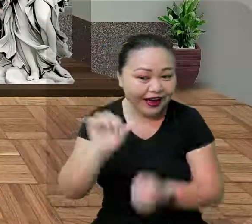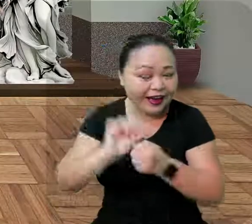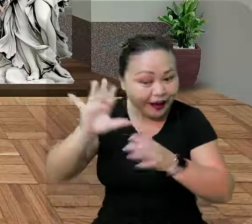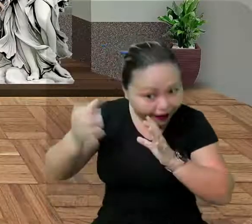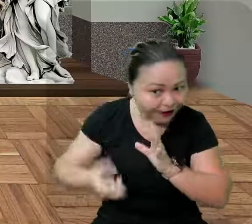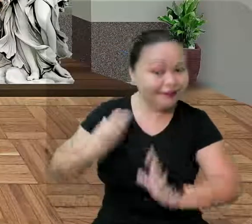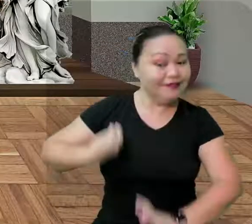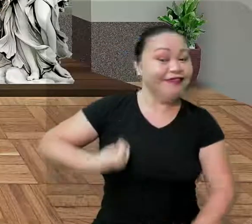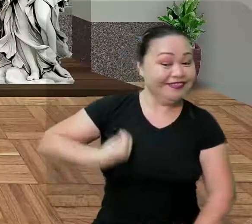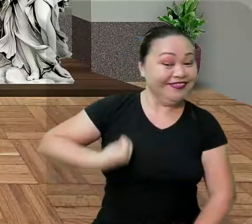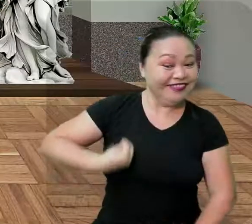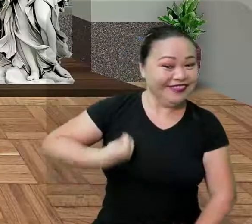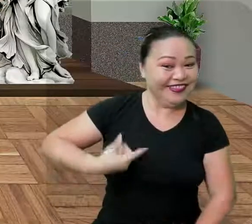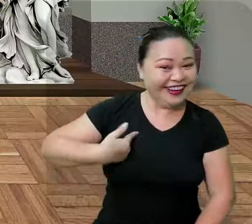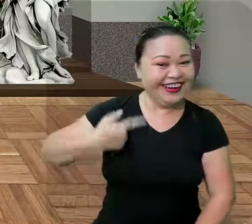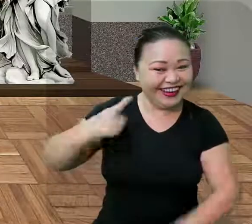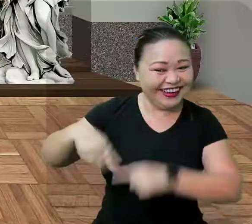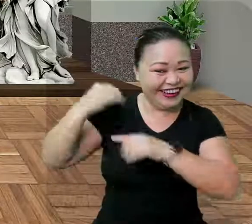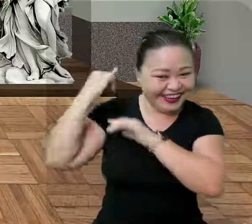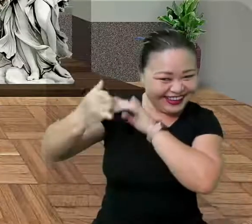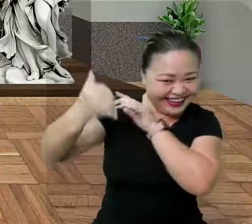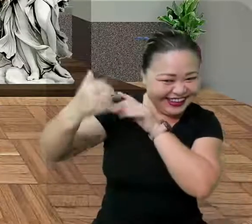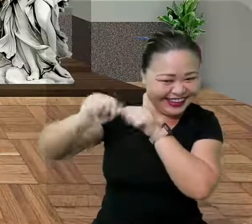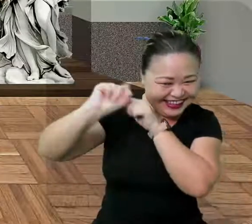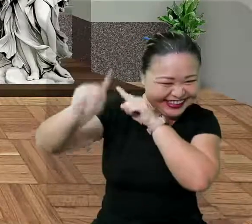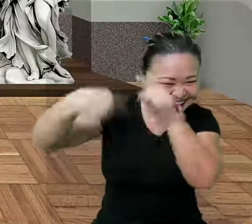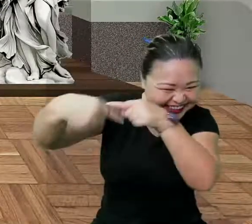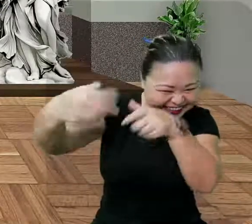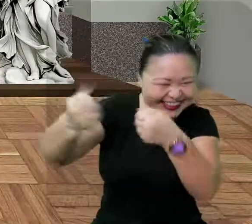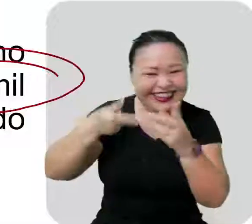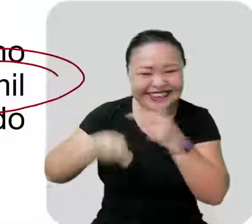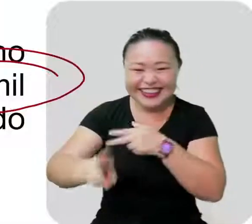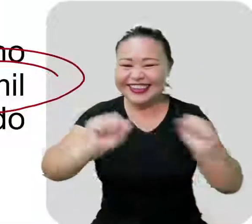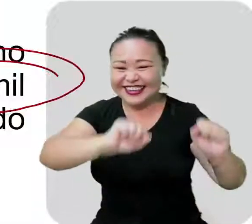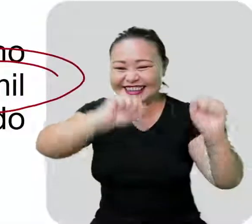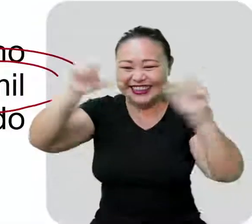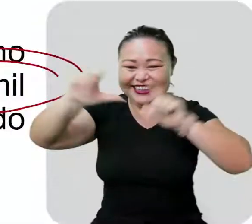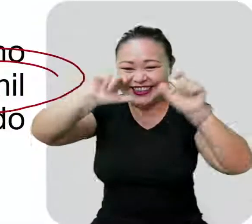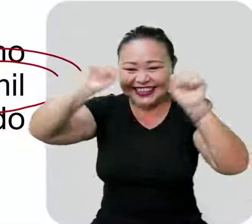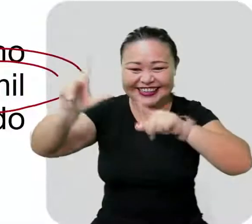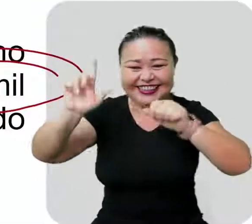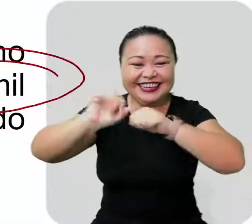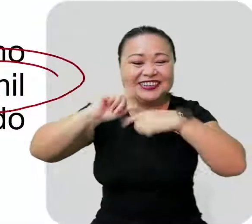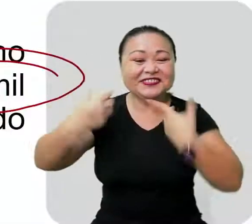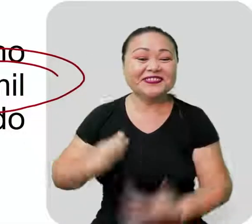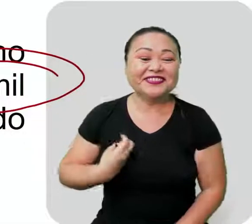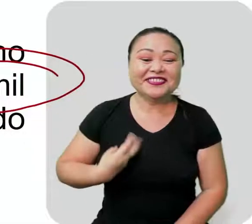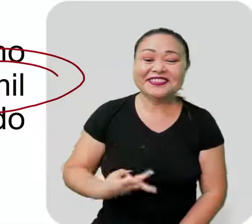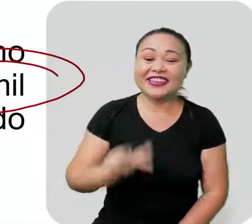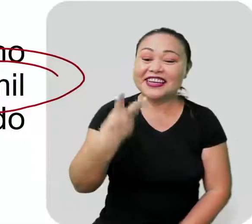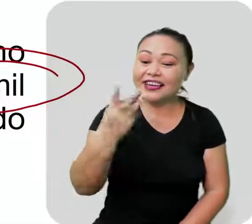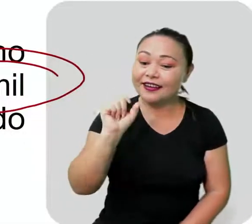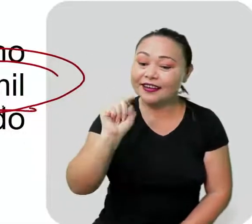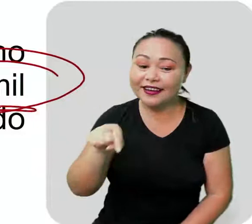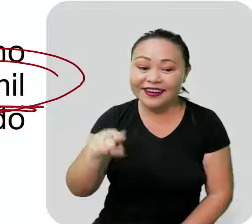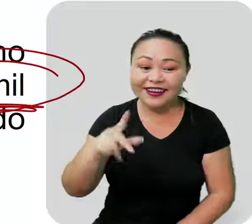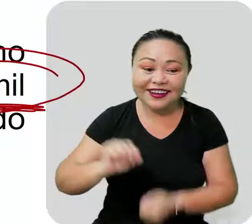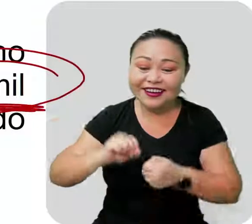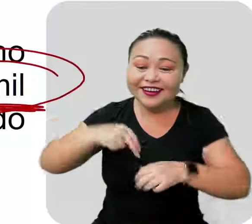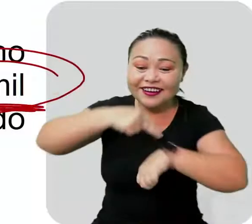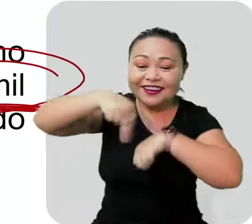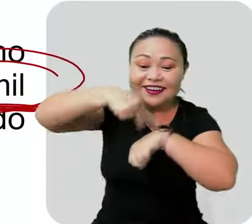vassoura no leite eu vou passar aqui o relato da depois tá bom então no caso vamos lá 3 mil Nações aluno é